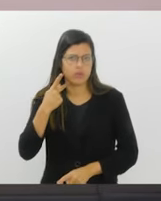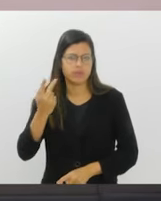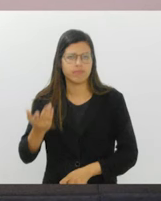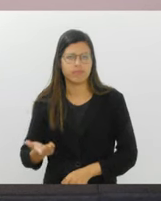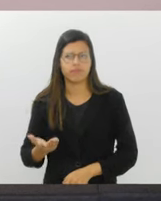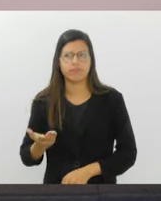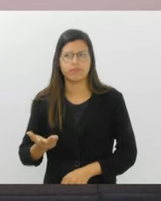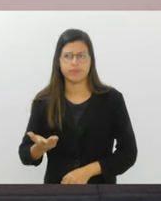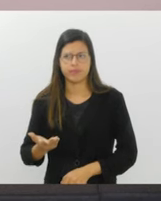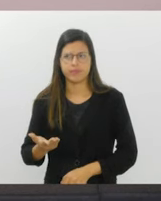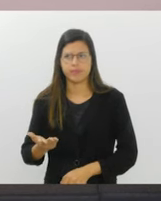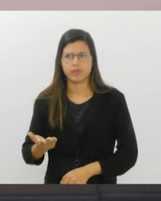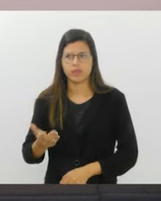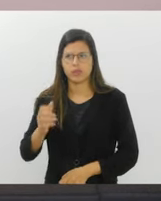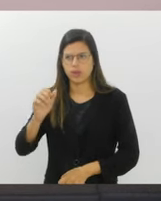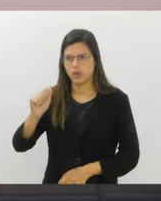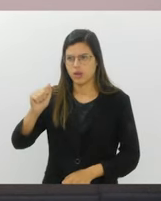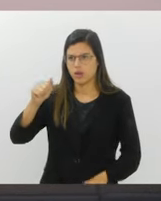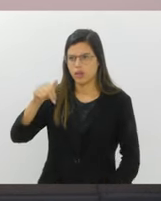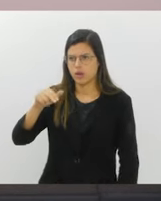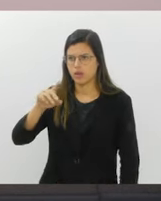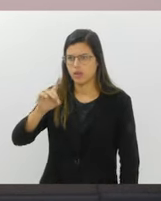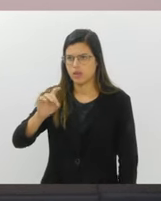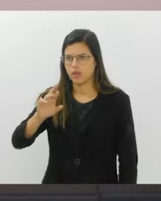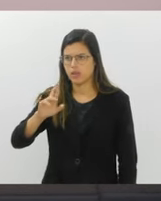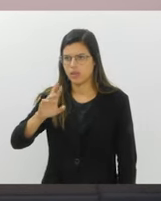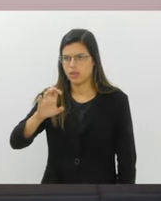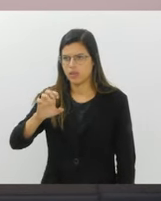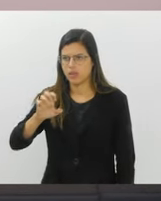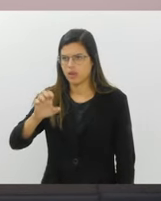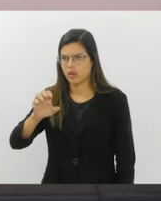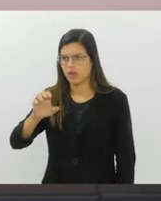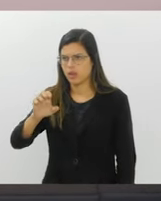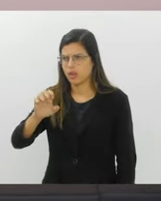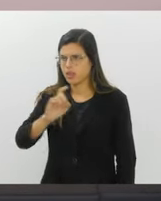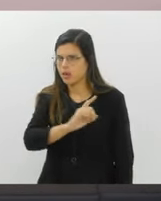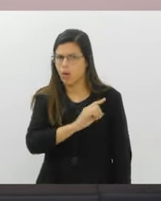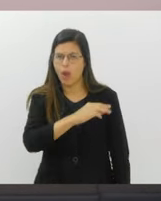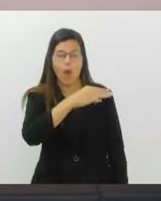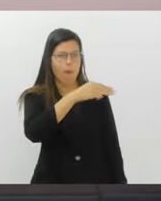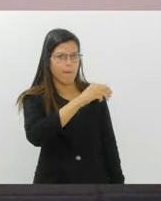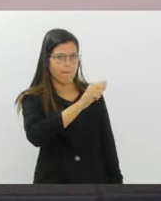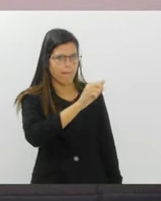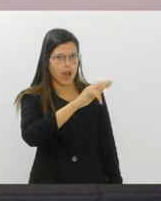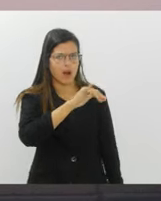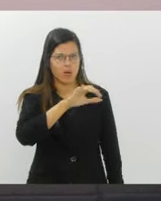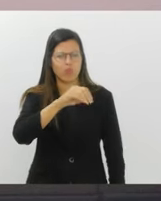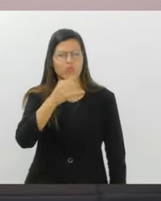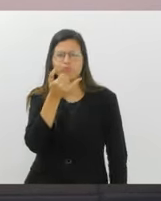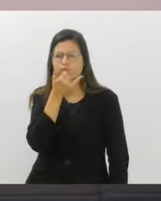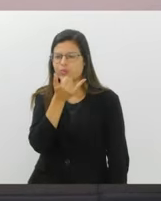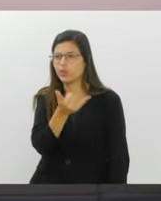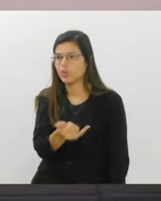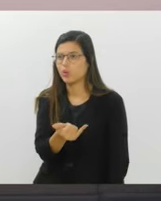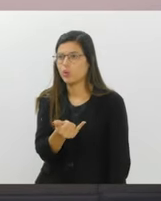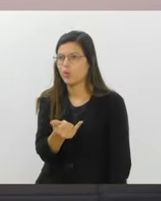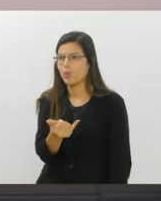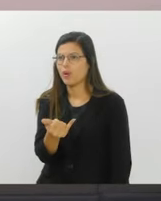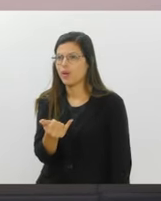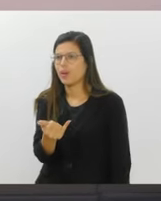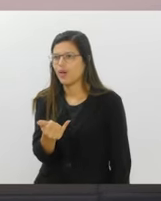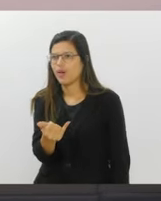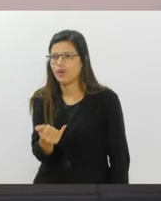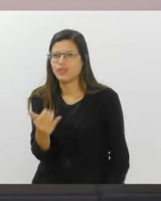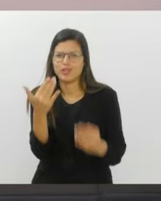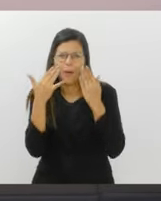é o André Novo, né? Mário, Mário. Mário. Não, não, é o Mário, desculpe. É, o senhor se apresentou aqui, mas